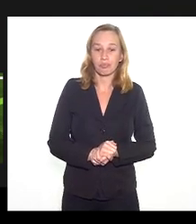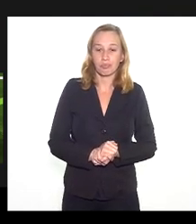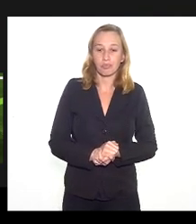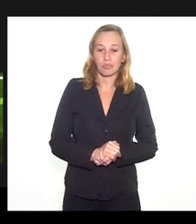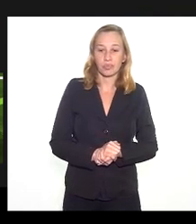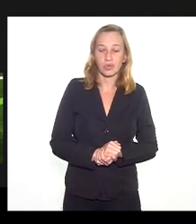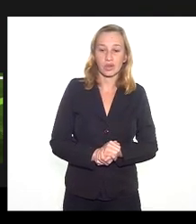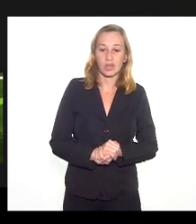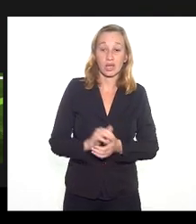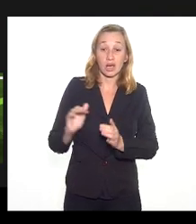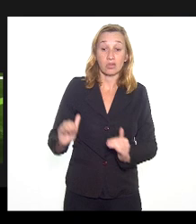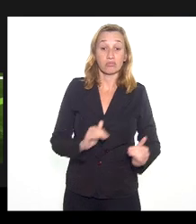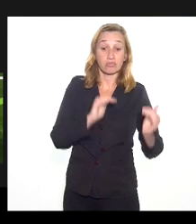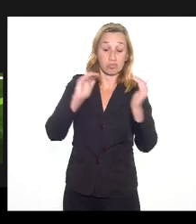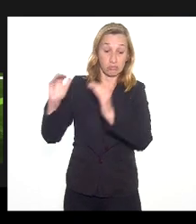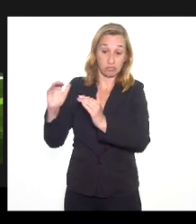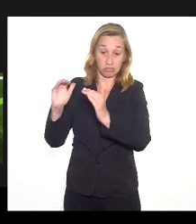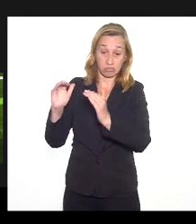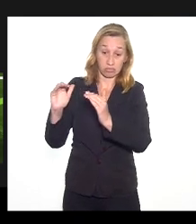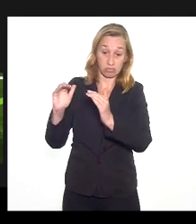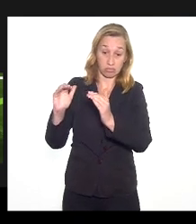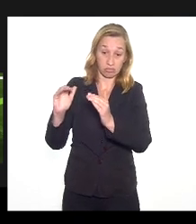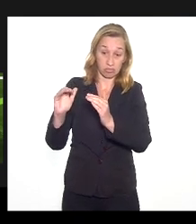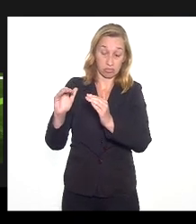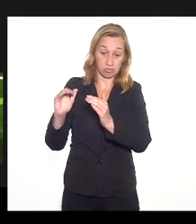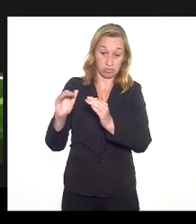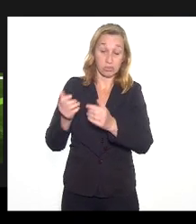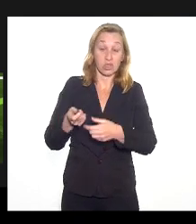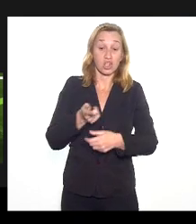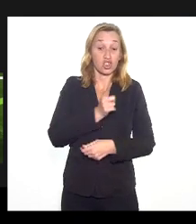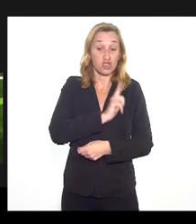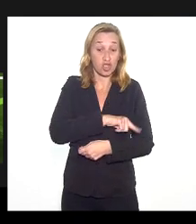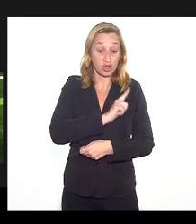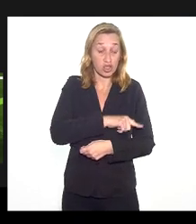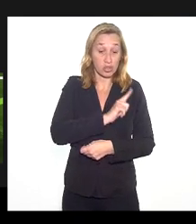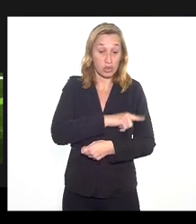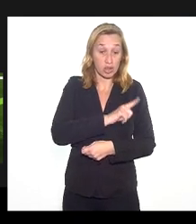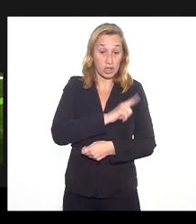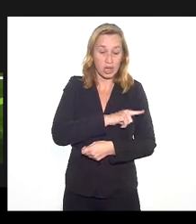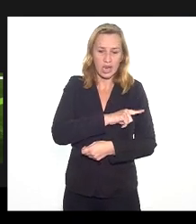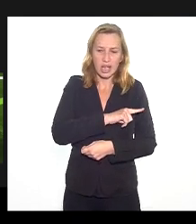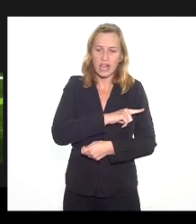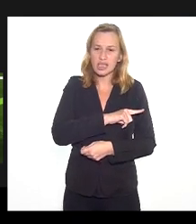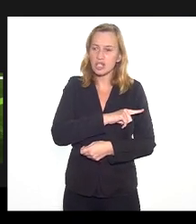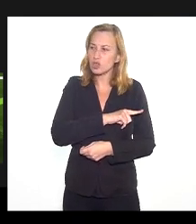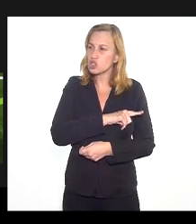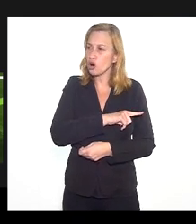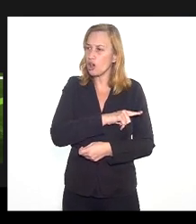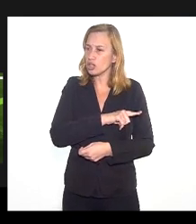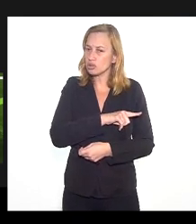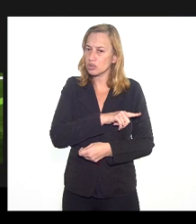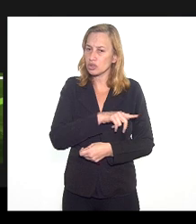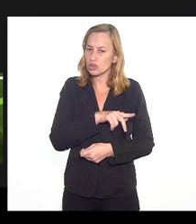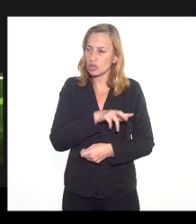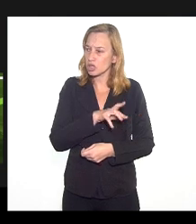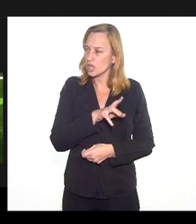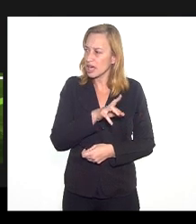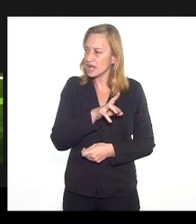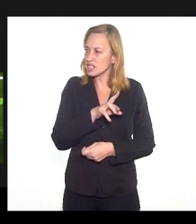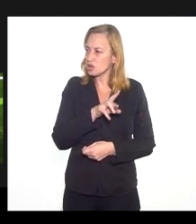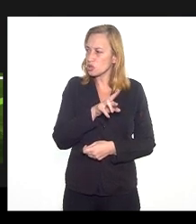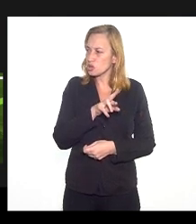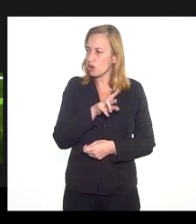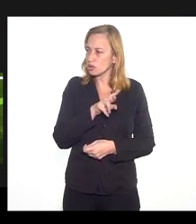A superintendência onde eu atuo, a Superintendência de Gestão de Resíduos Sólidos, né, ligada à Subsecretaria de